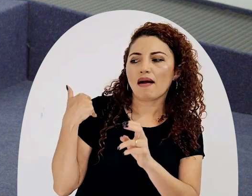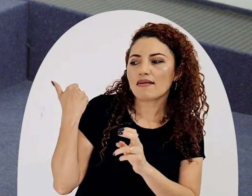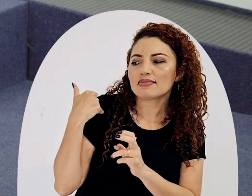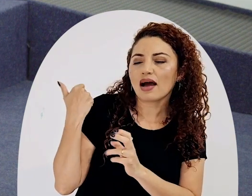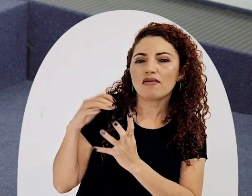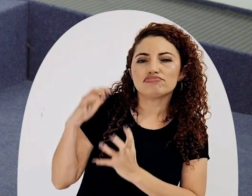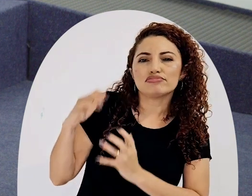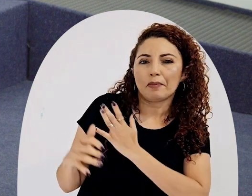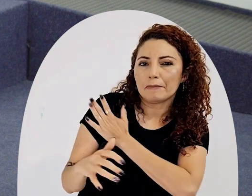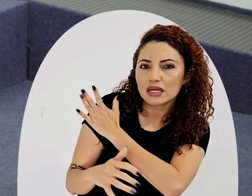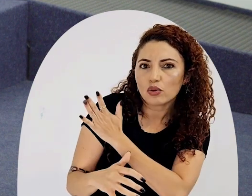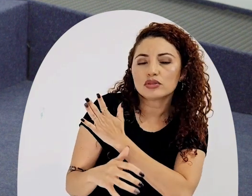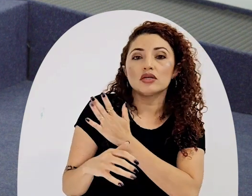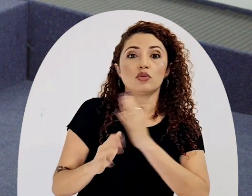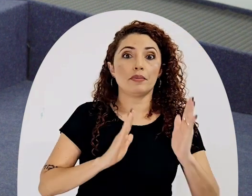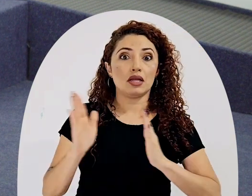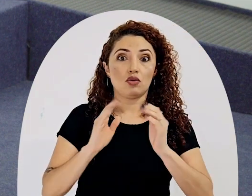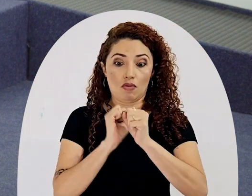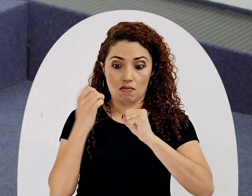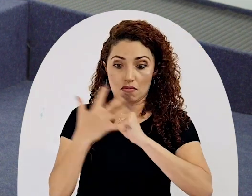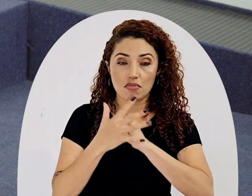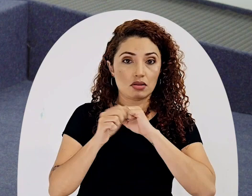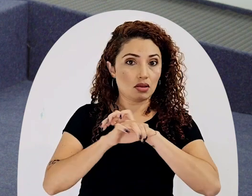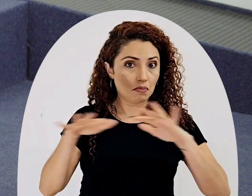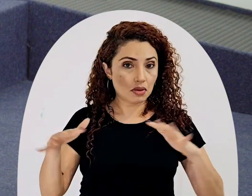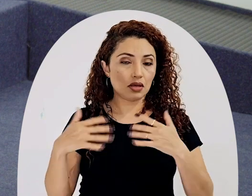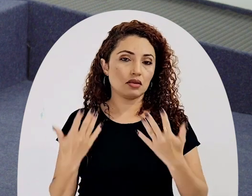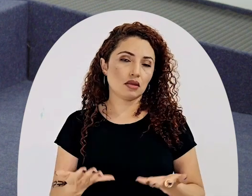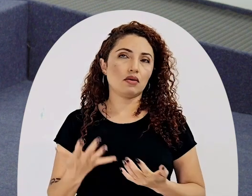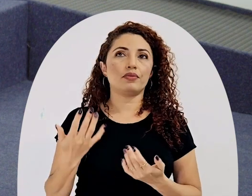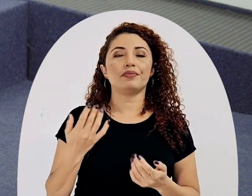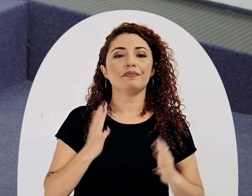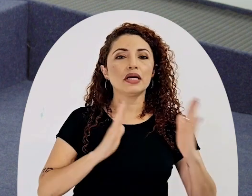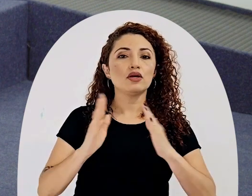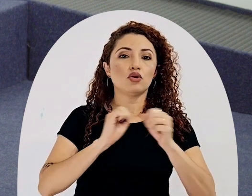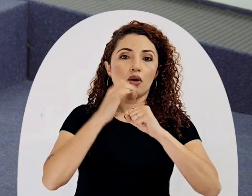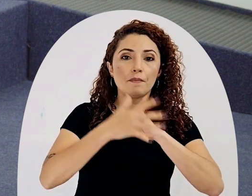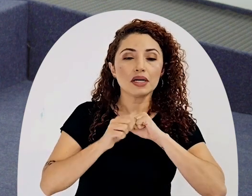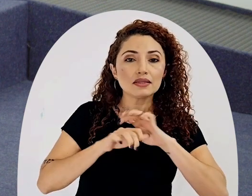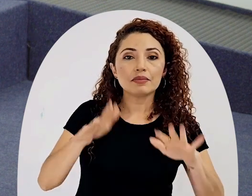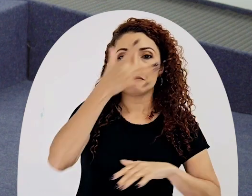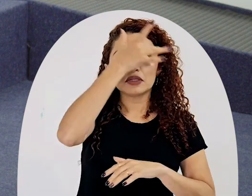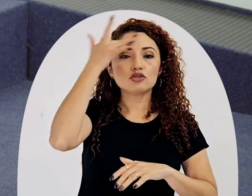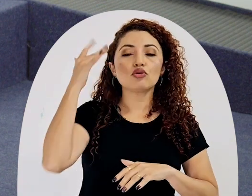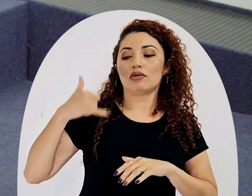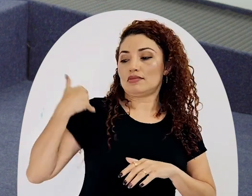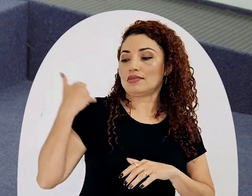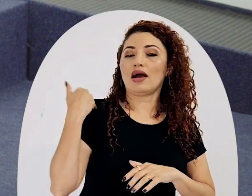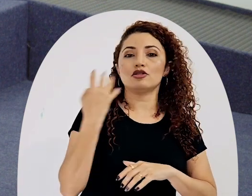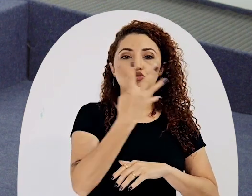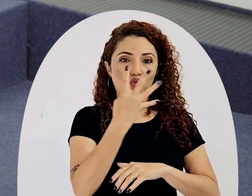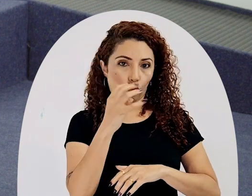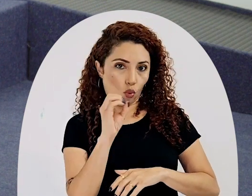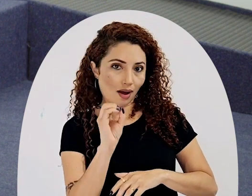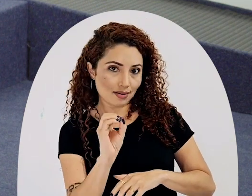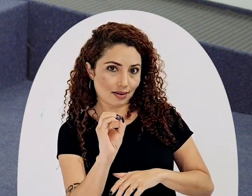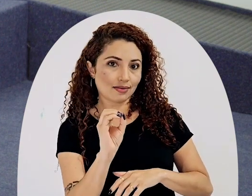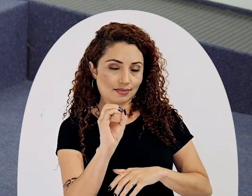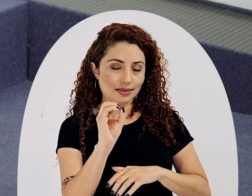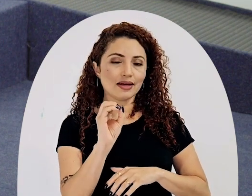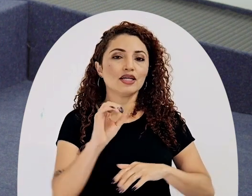pandemia, as pessoas 40 a mais foram as que mais sofreram com dificuldades na tecnologia. Por